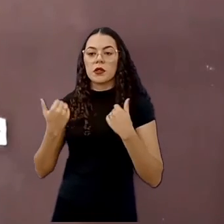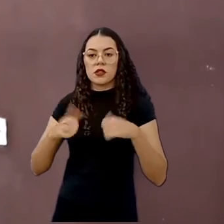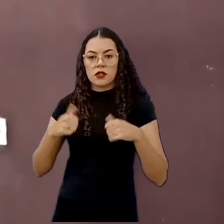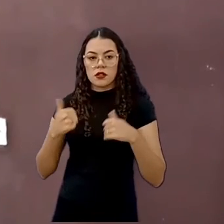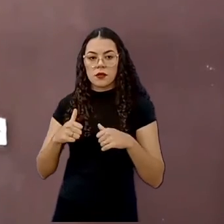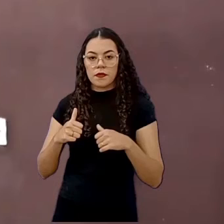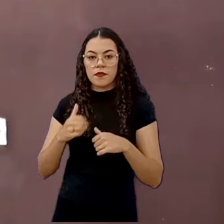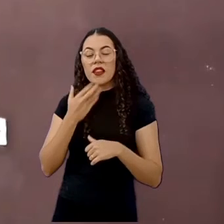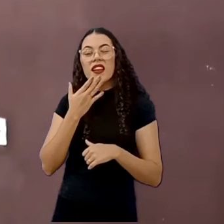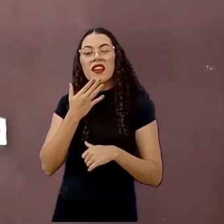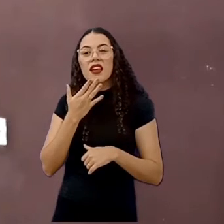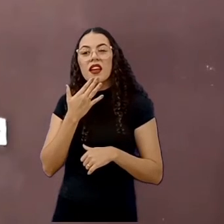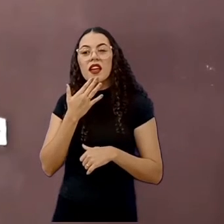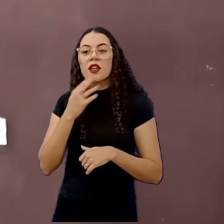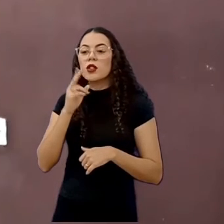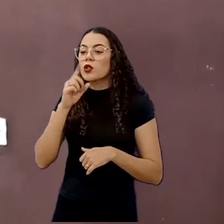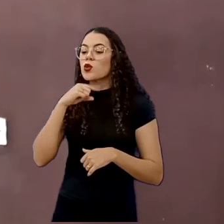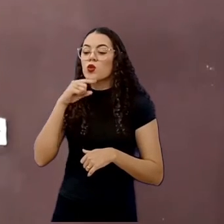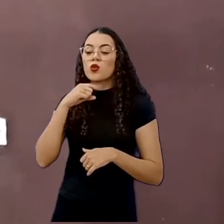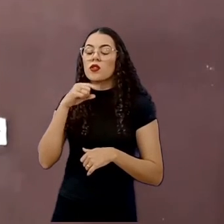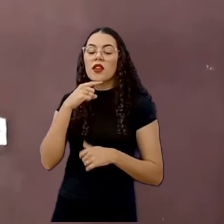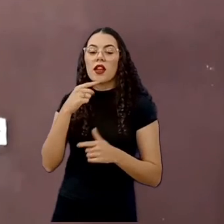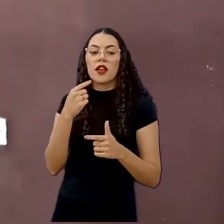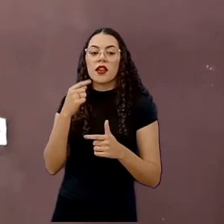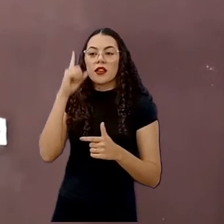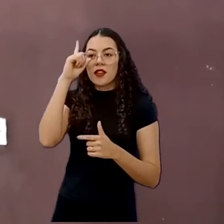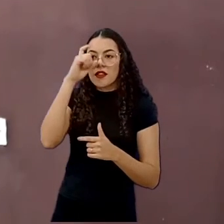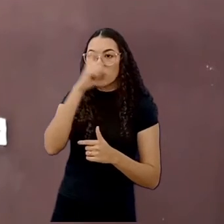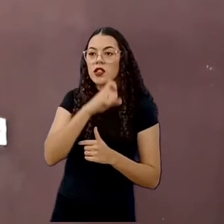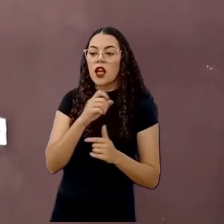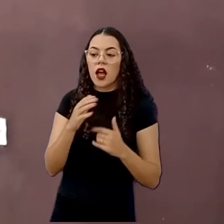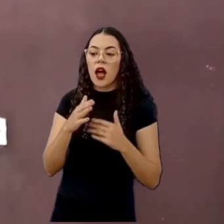Quem aqui não tem dificuldade? Levanta a mão.